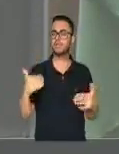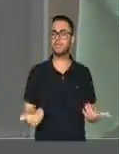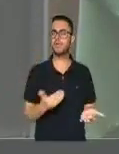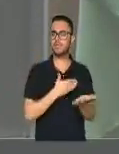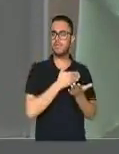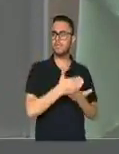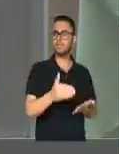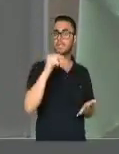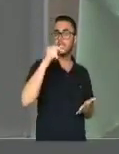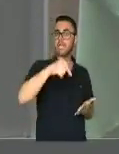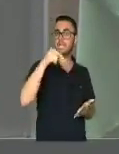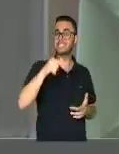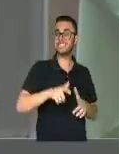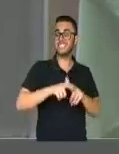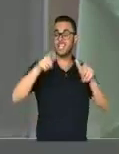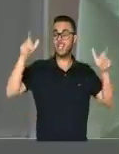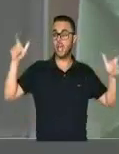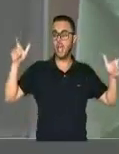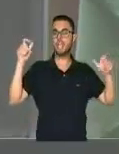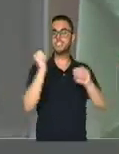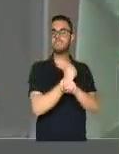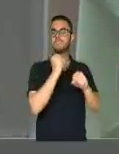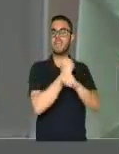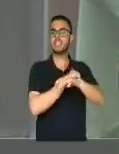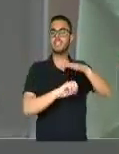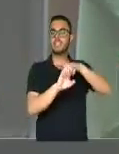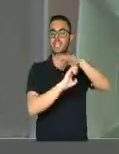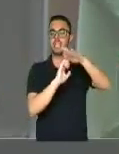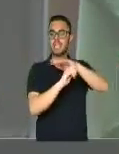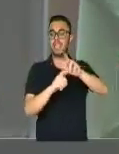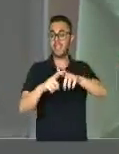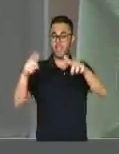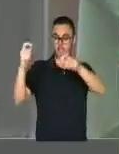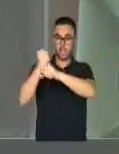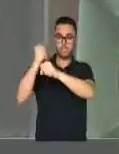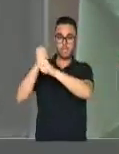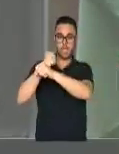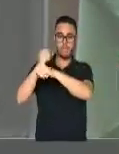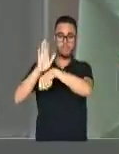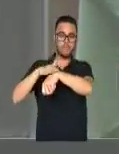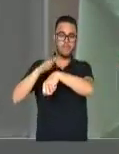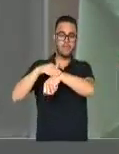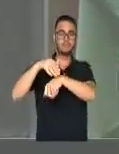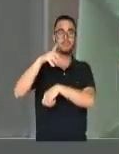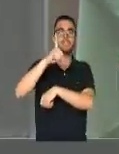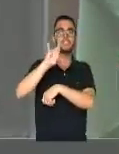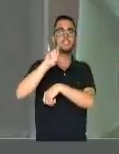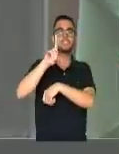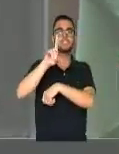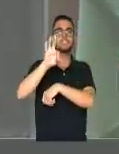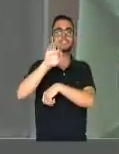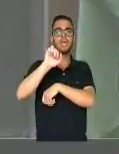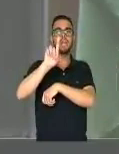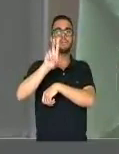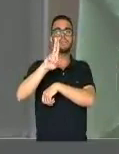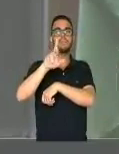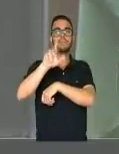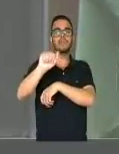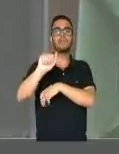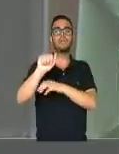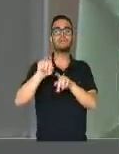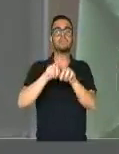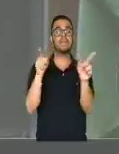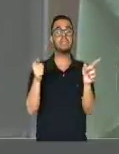país as grandes empreiteiras para as grandes obras no período da ditadura, sem